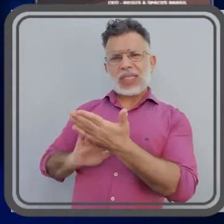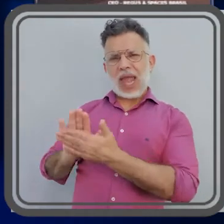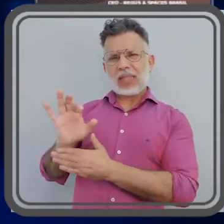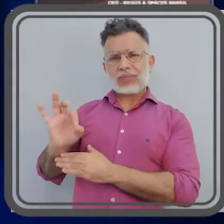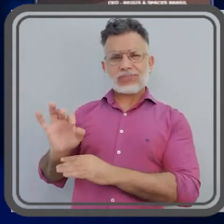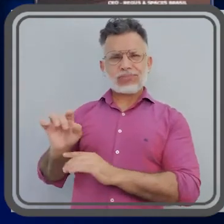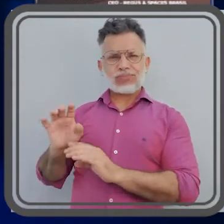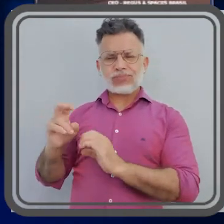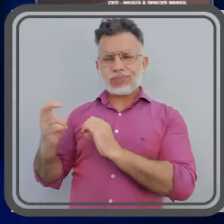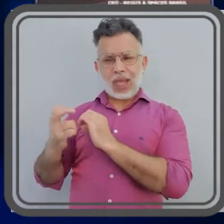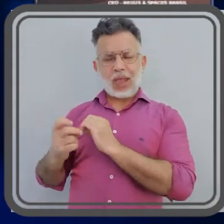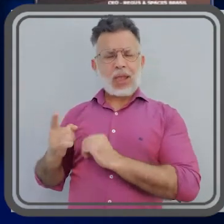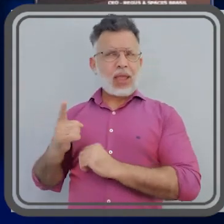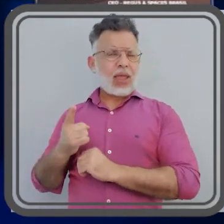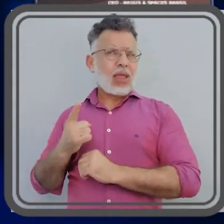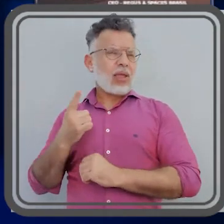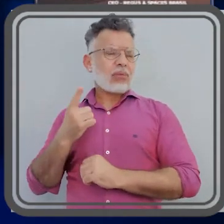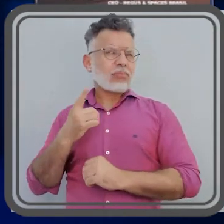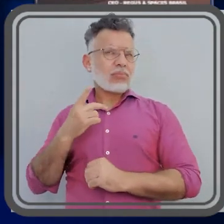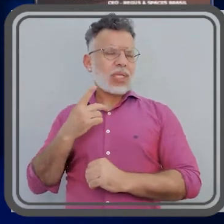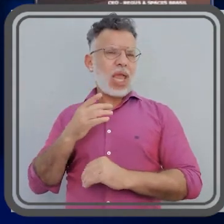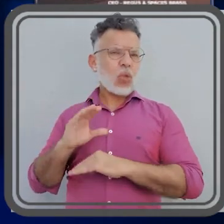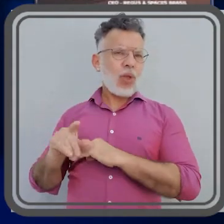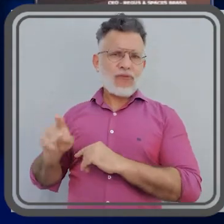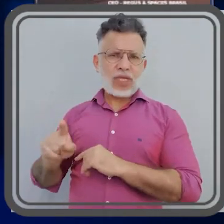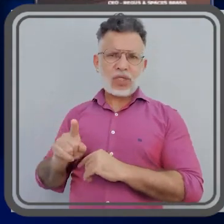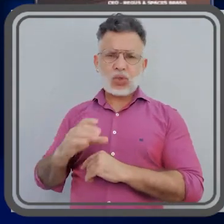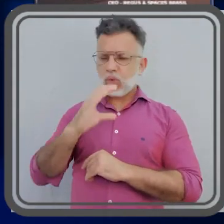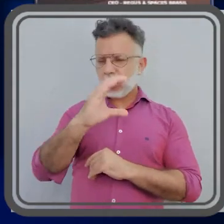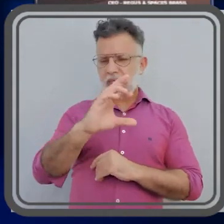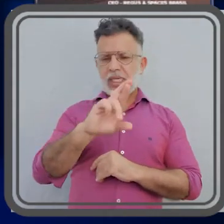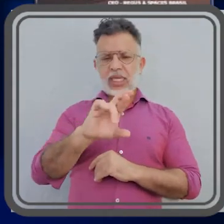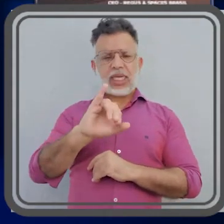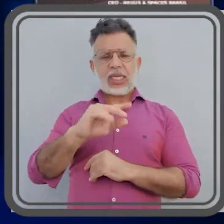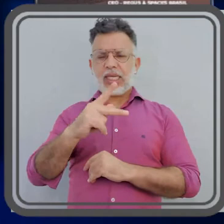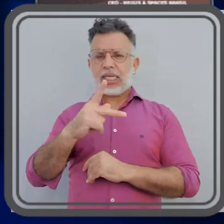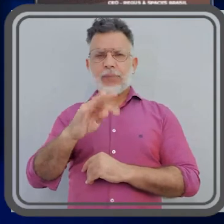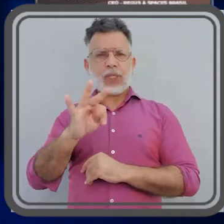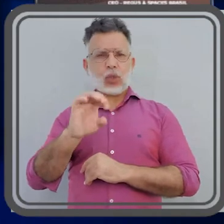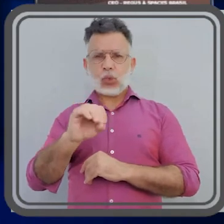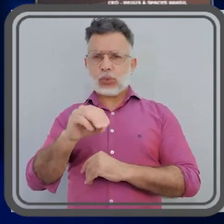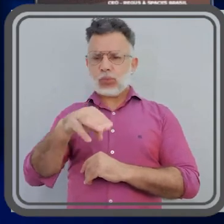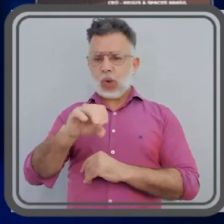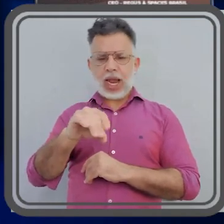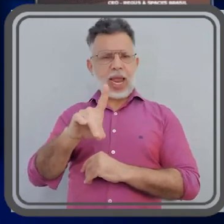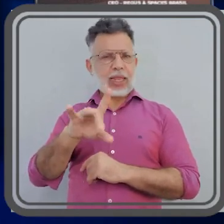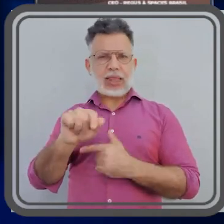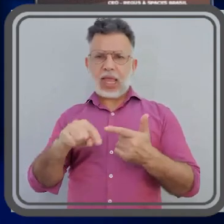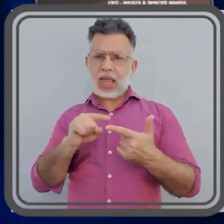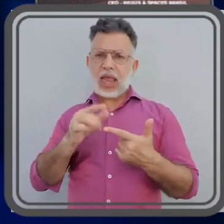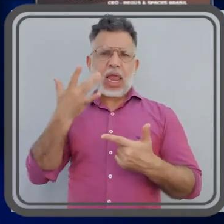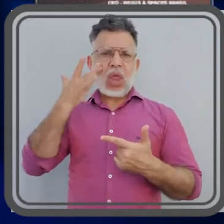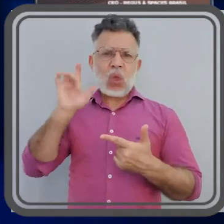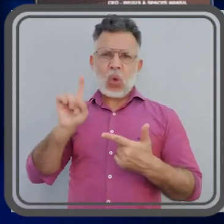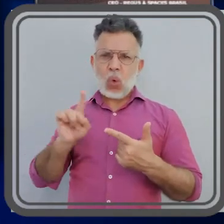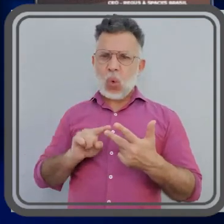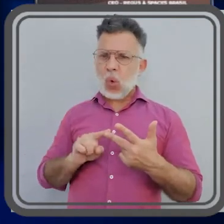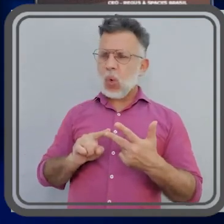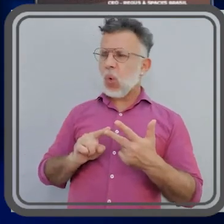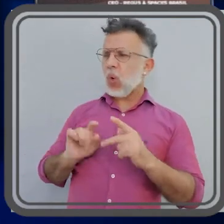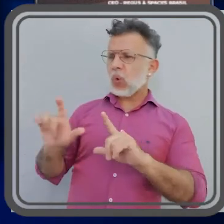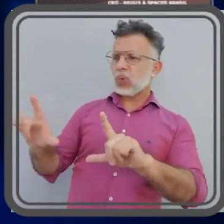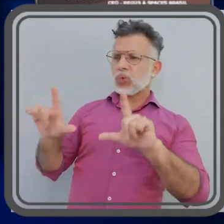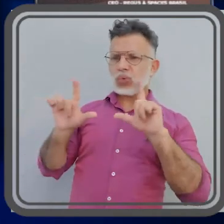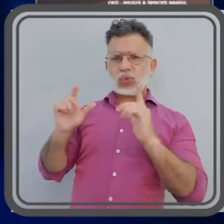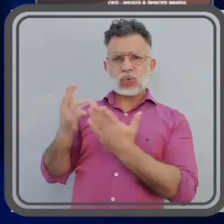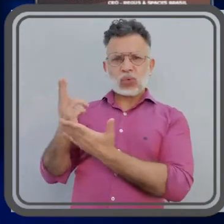não possam ter oportunidades, mas eu não invisto, né? Não invisto em ouro, não invisto em criptomoeda, não invisto em obra de